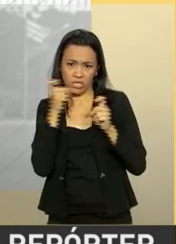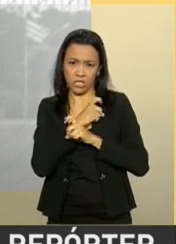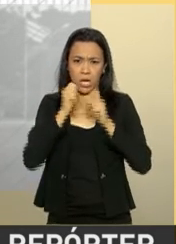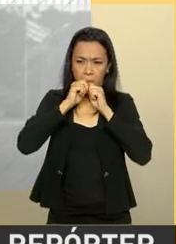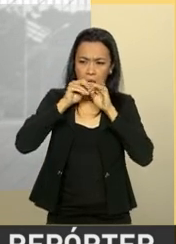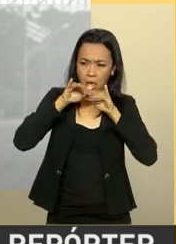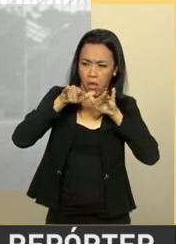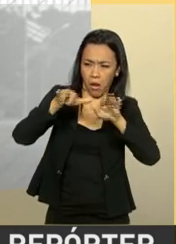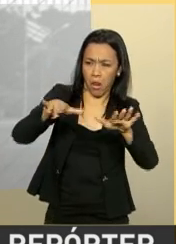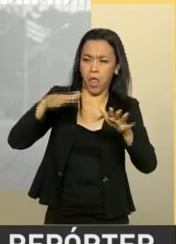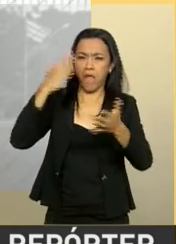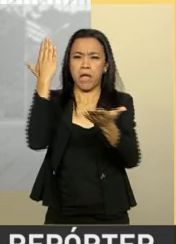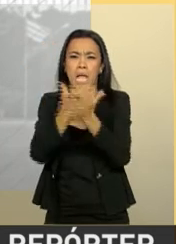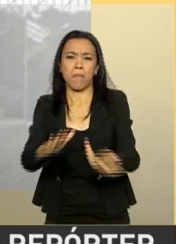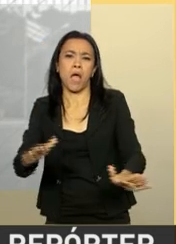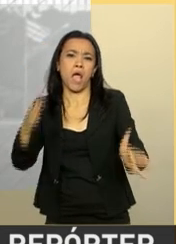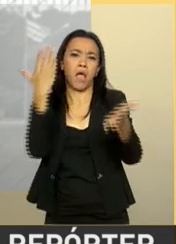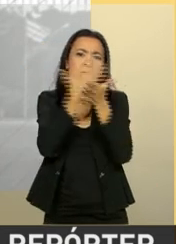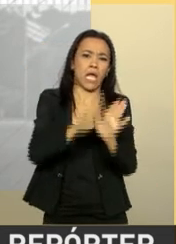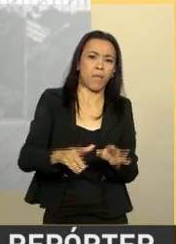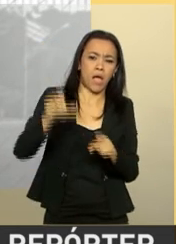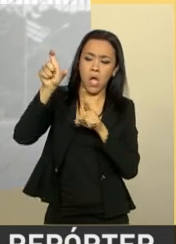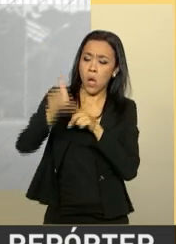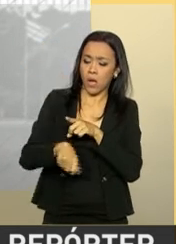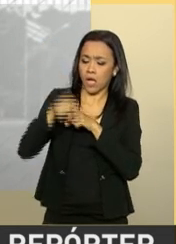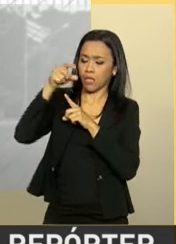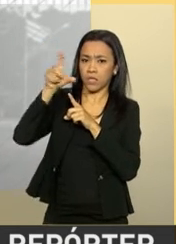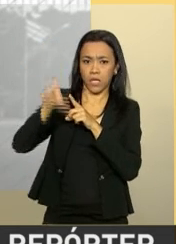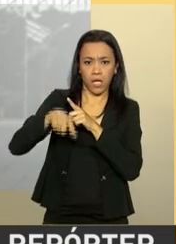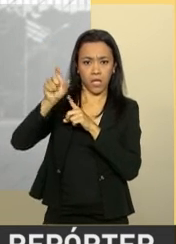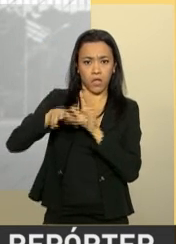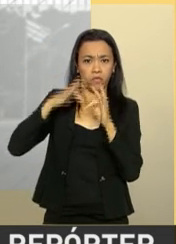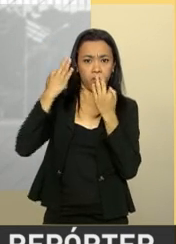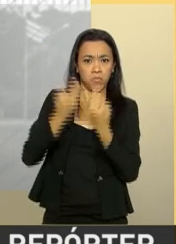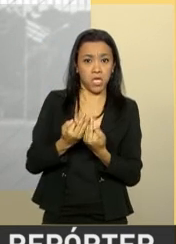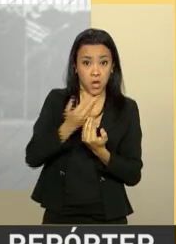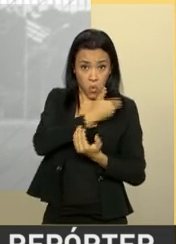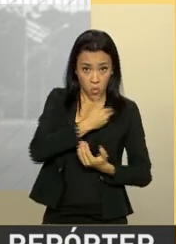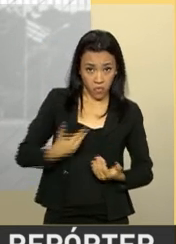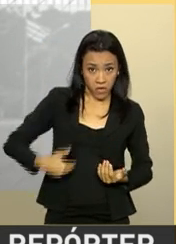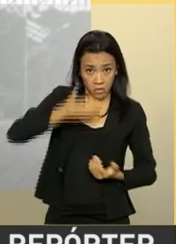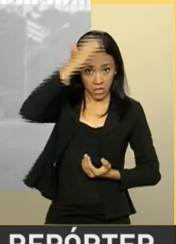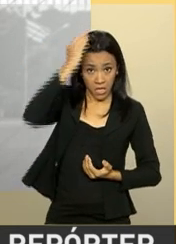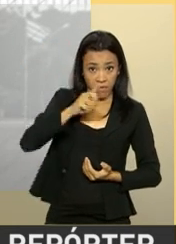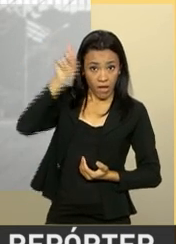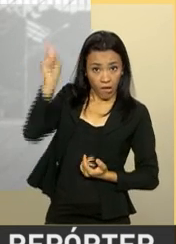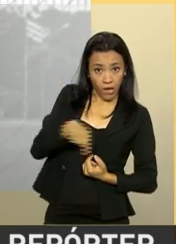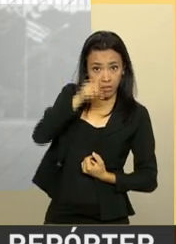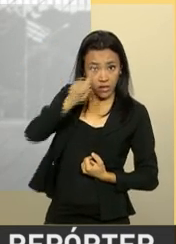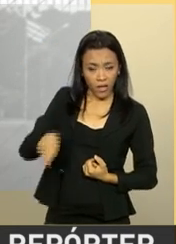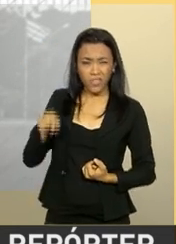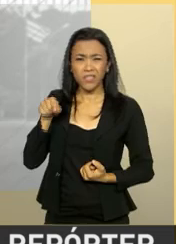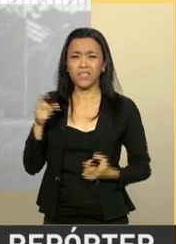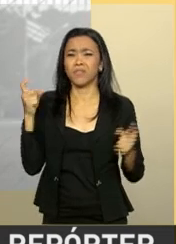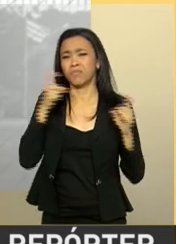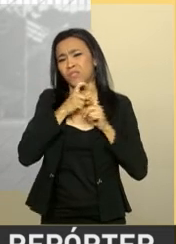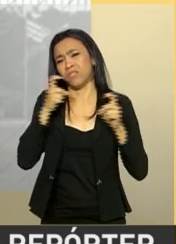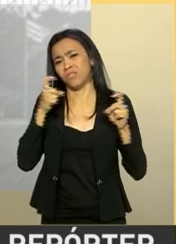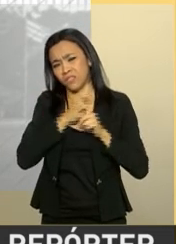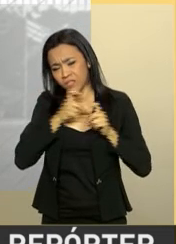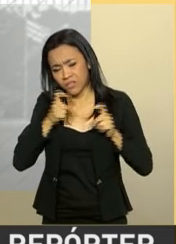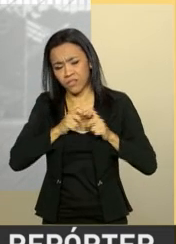dizer que o programa vai acabar que o governo do michel temer acaba programa é mentira mentira descarada